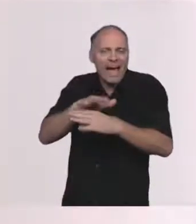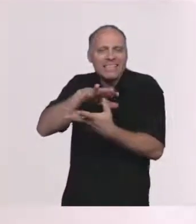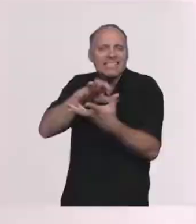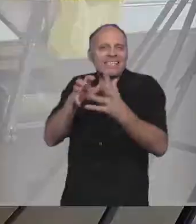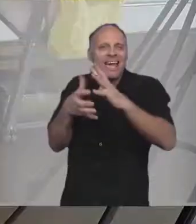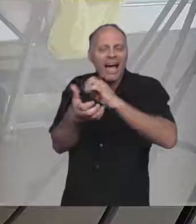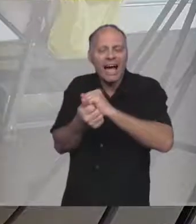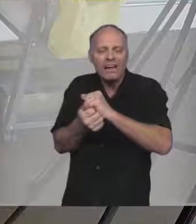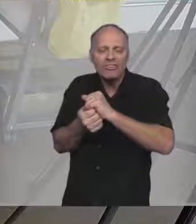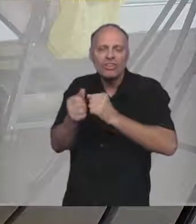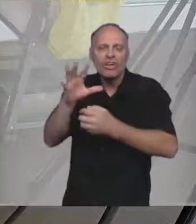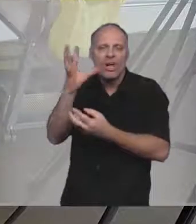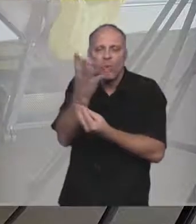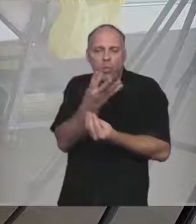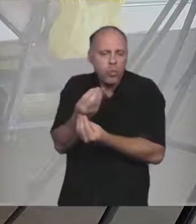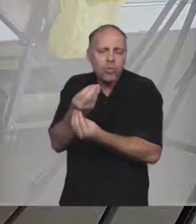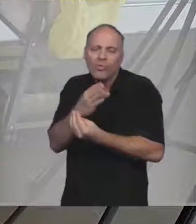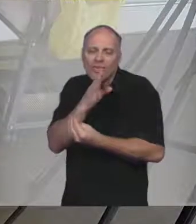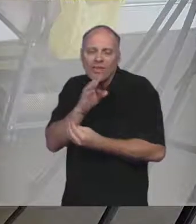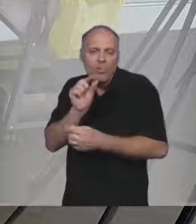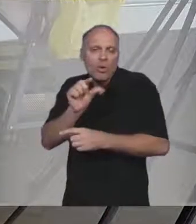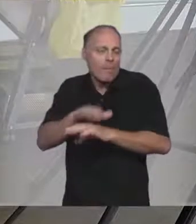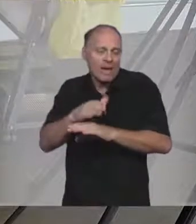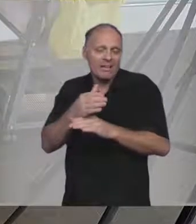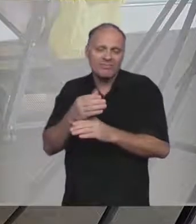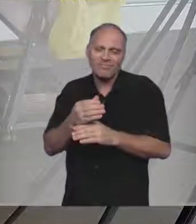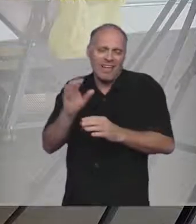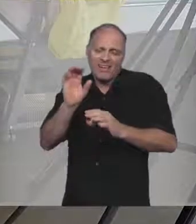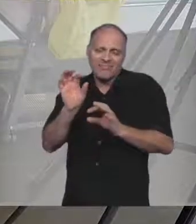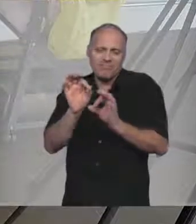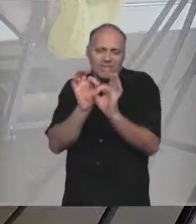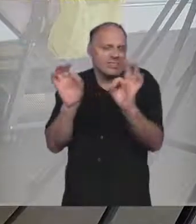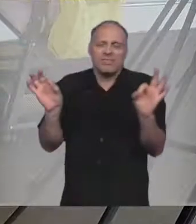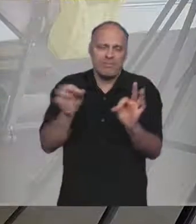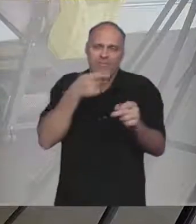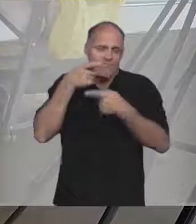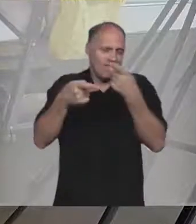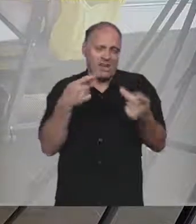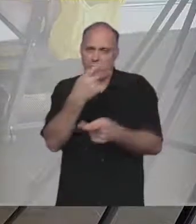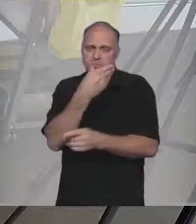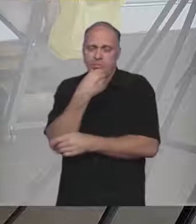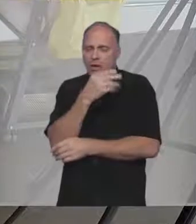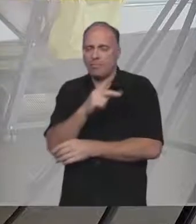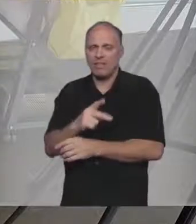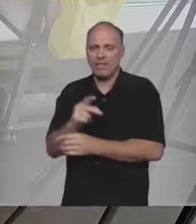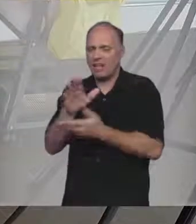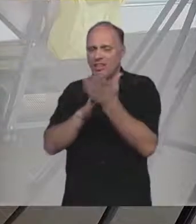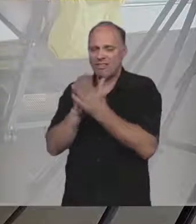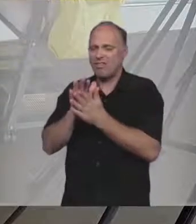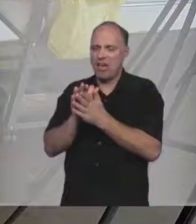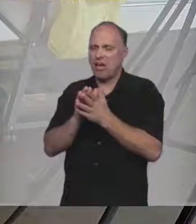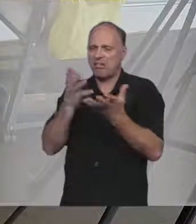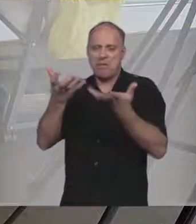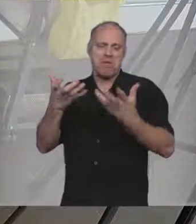tenho de forma intuitiva eu falei isso, assim, não foi uma coisa muito